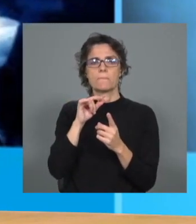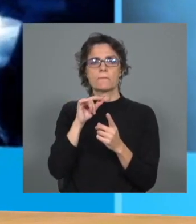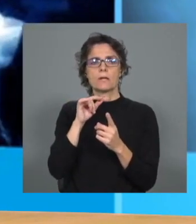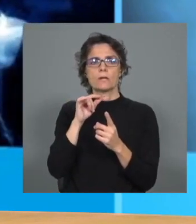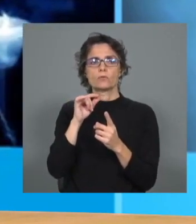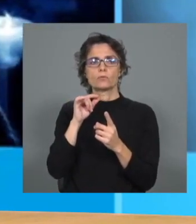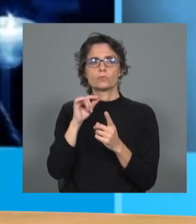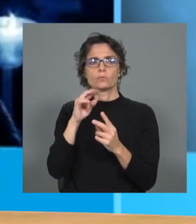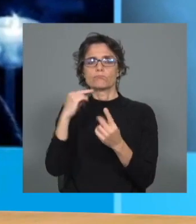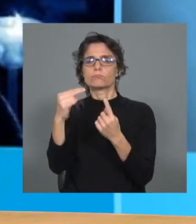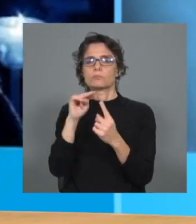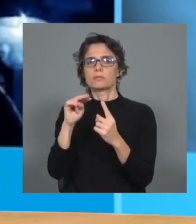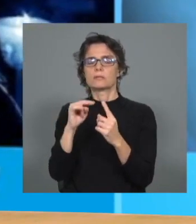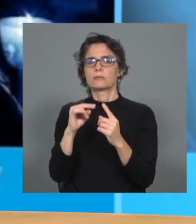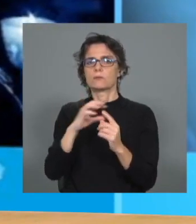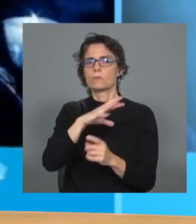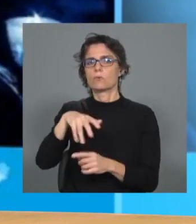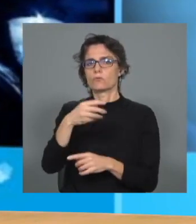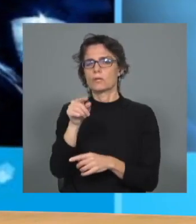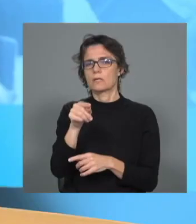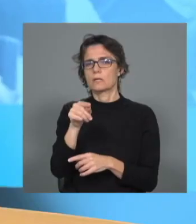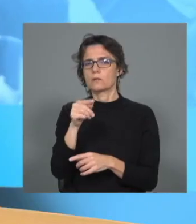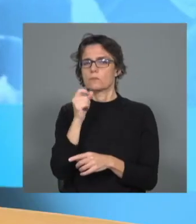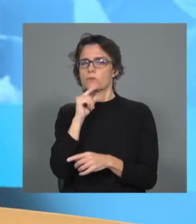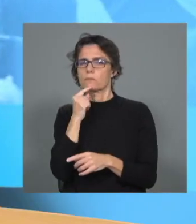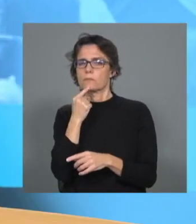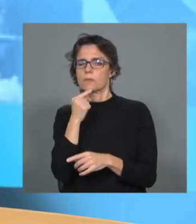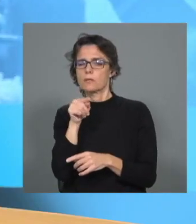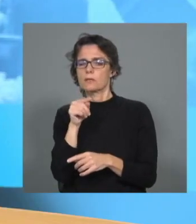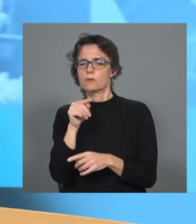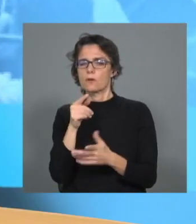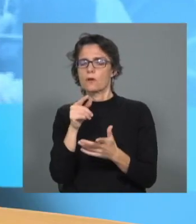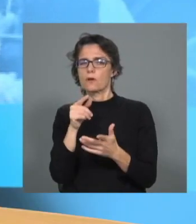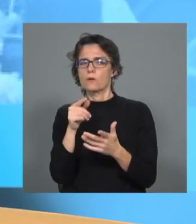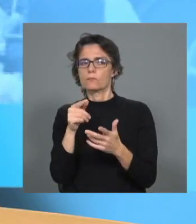espaço de liberdade, de tolerância,